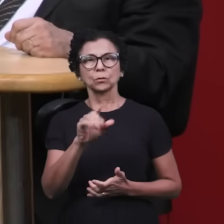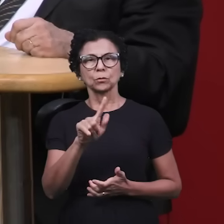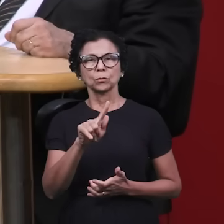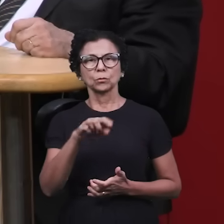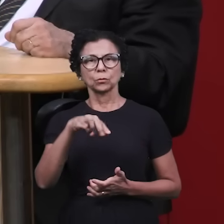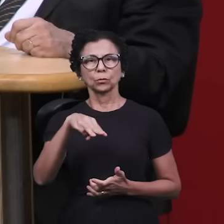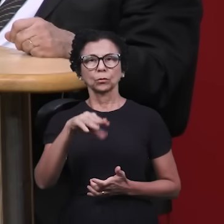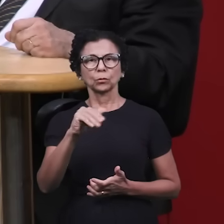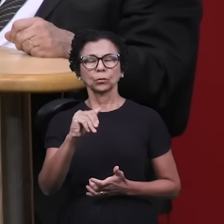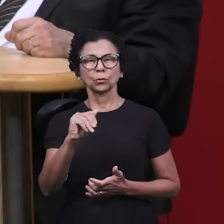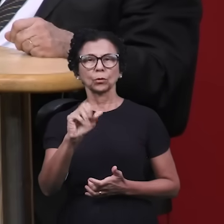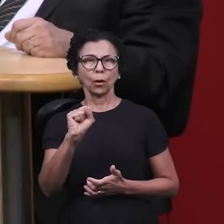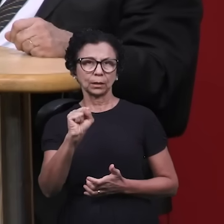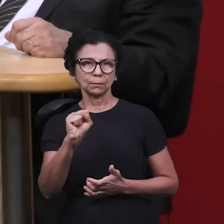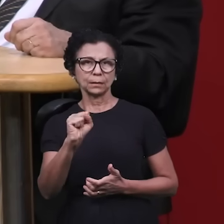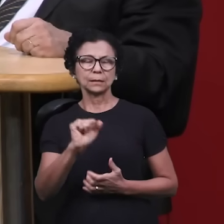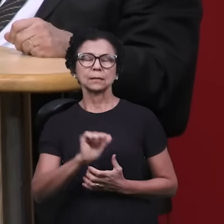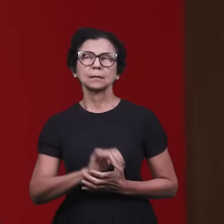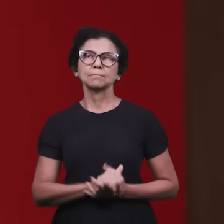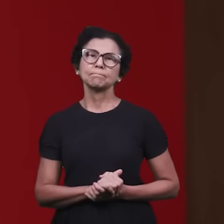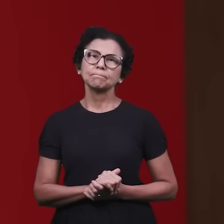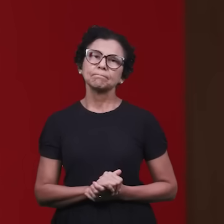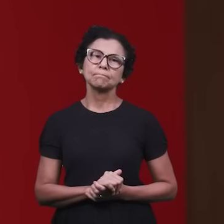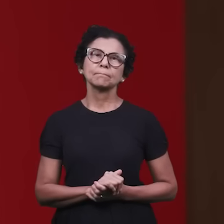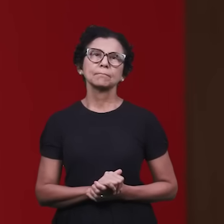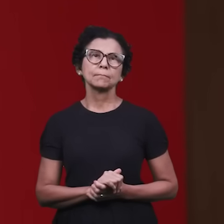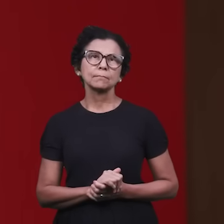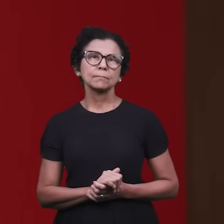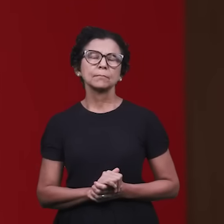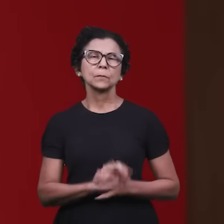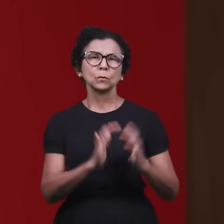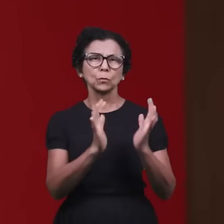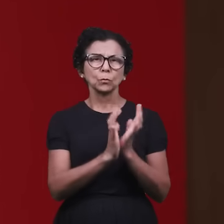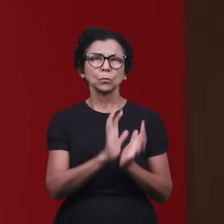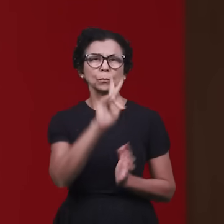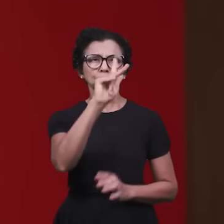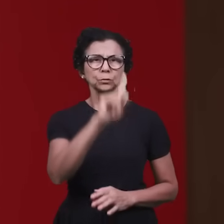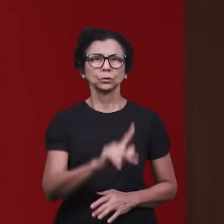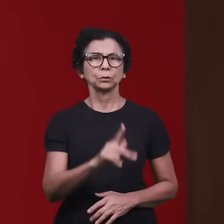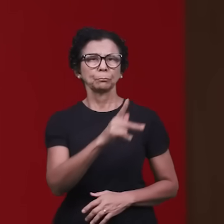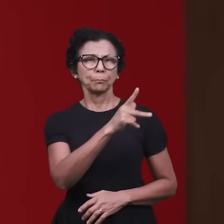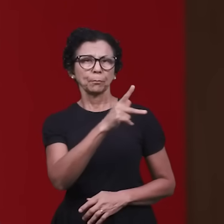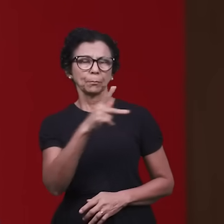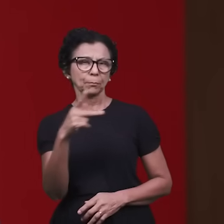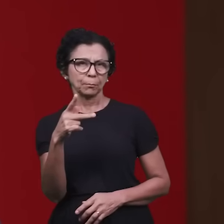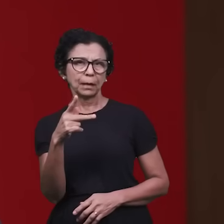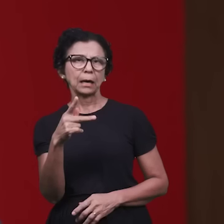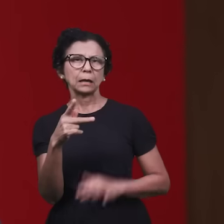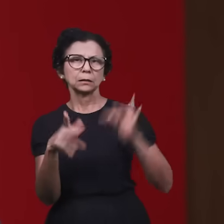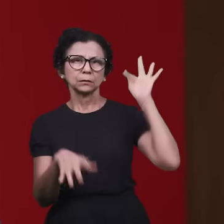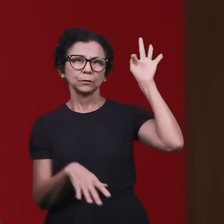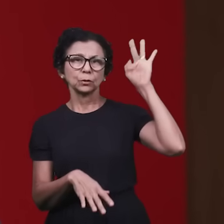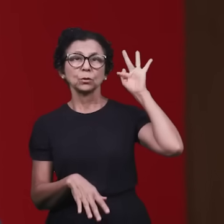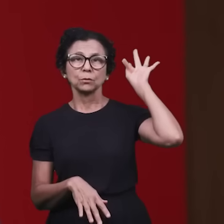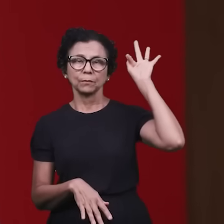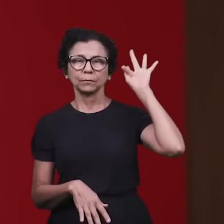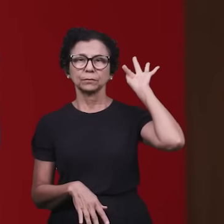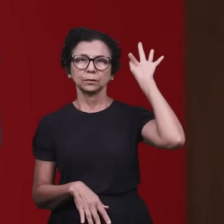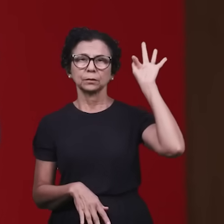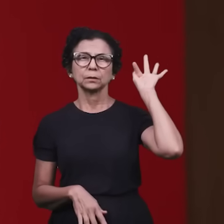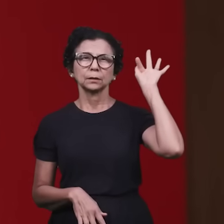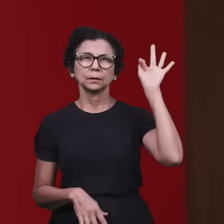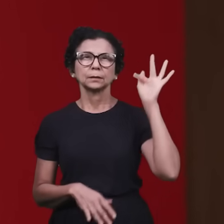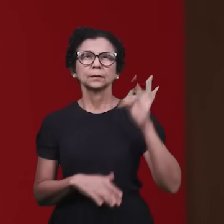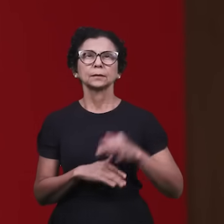da igreja surge exatamente na era dos patrícios, mas mais na era